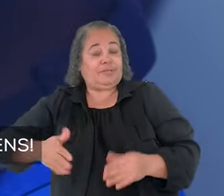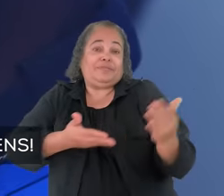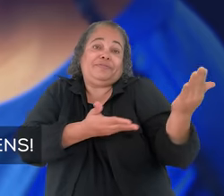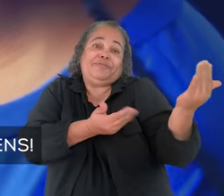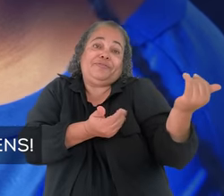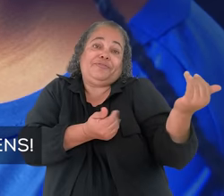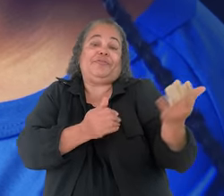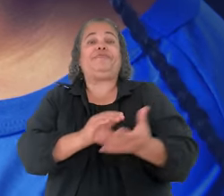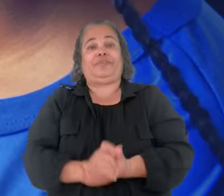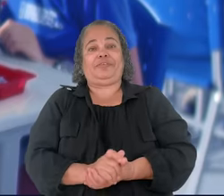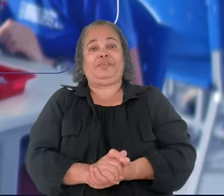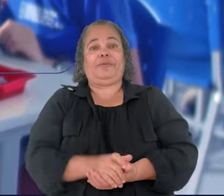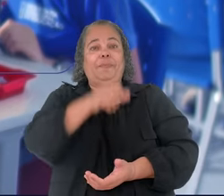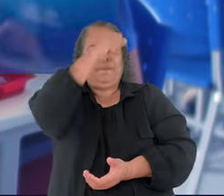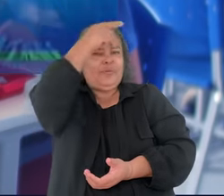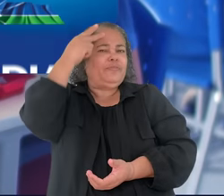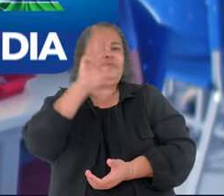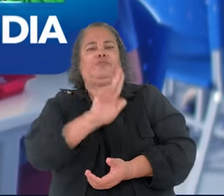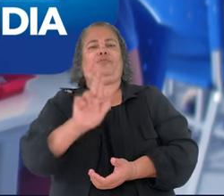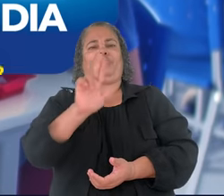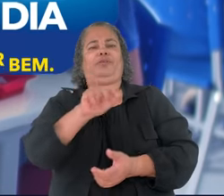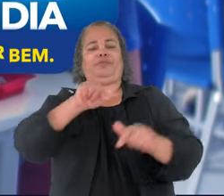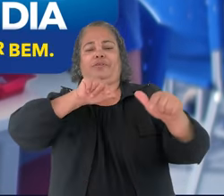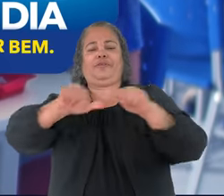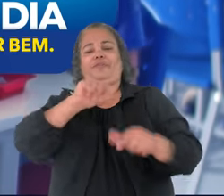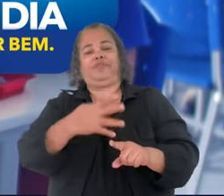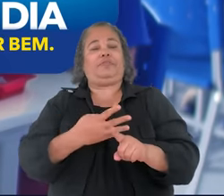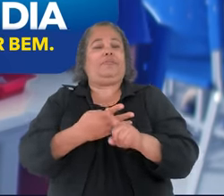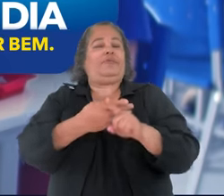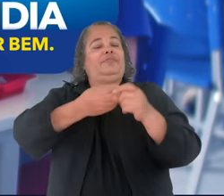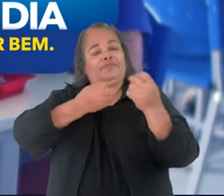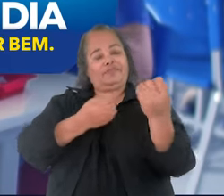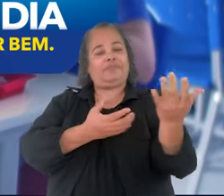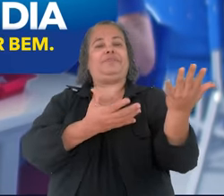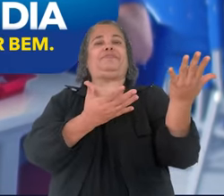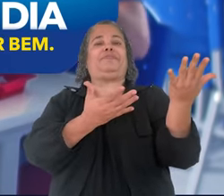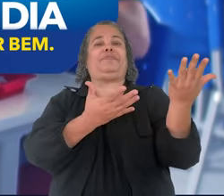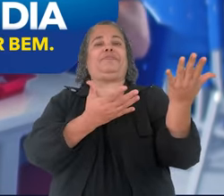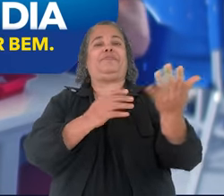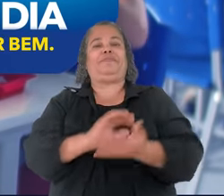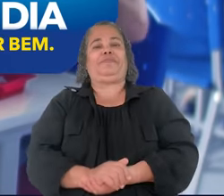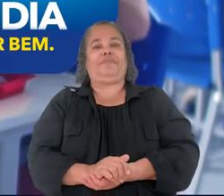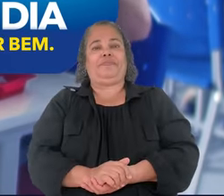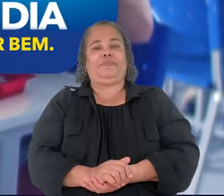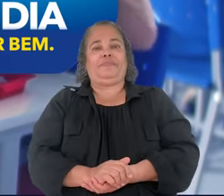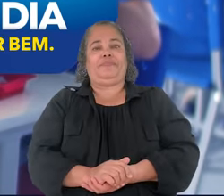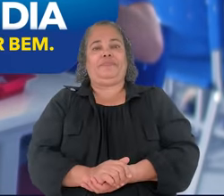dos nossos jovens. Prefeitura de Uberlândia. Fazer mais? Fazer bem.